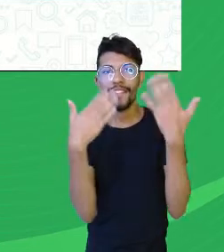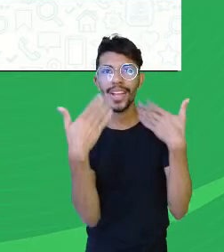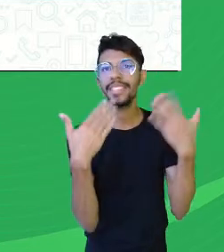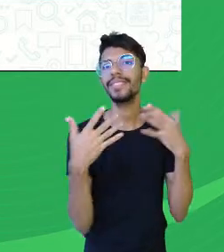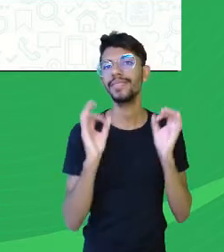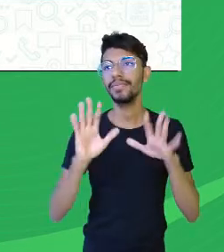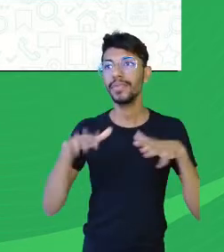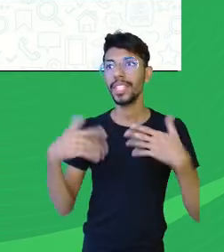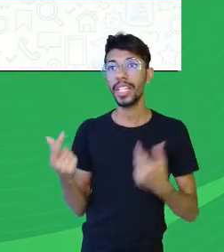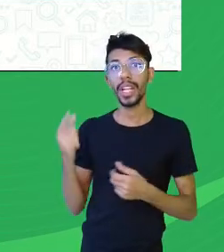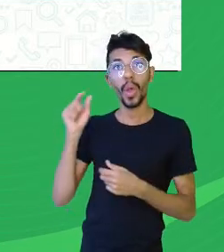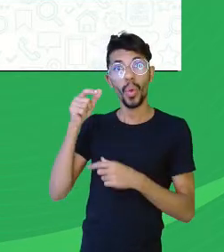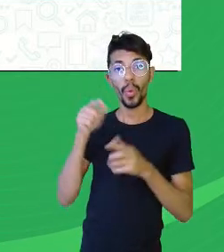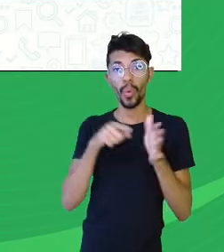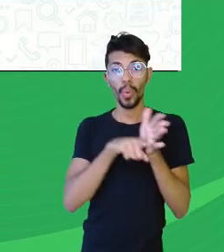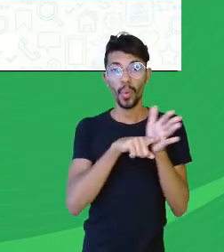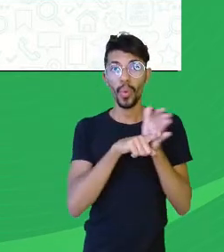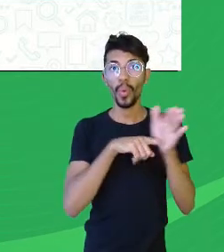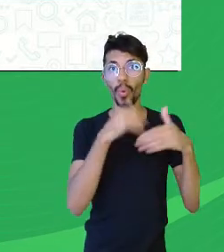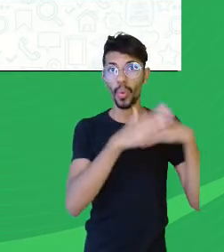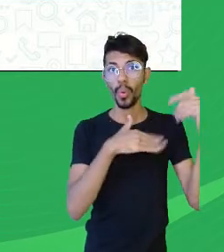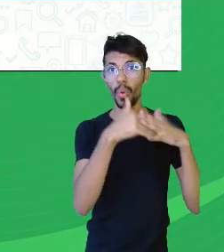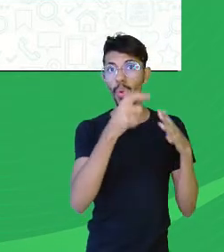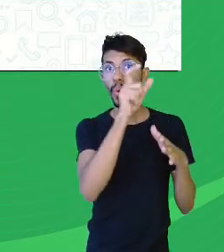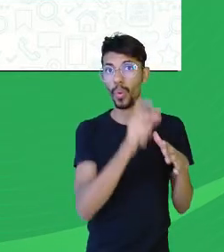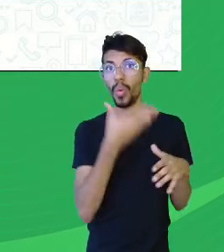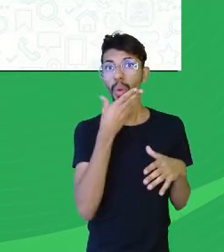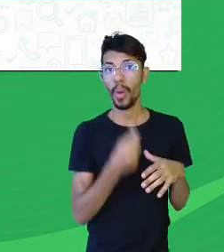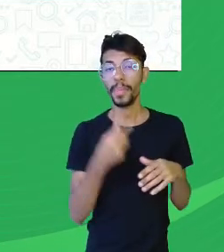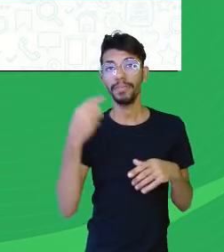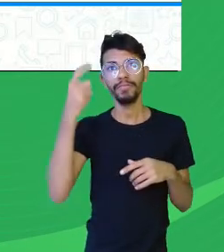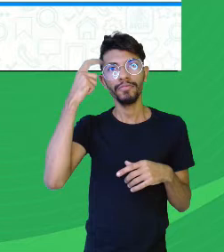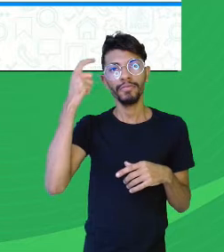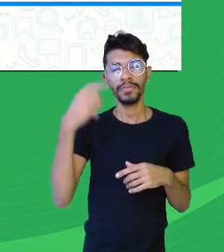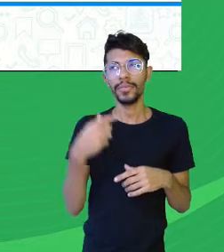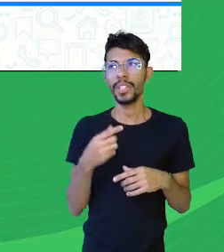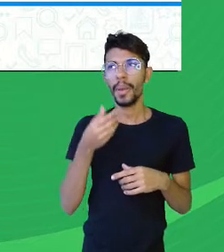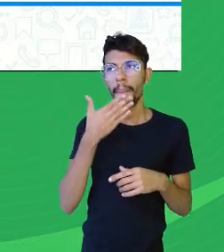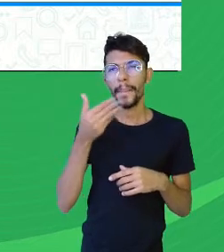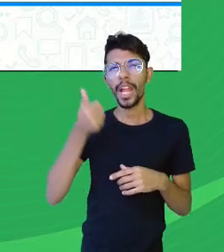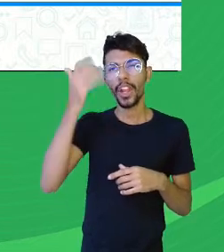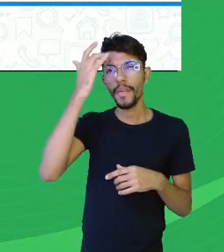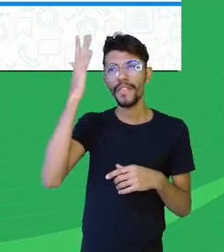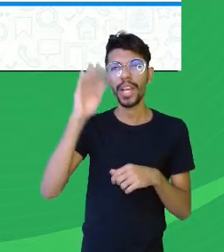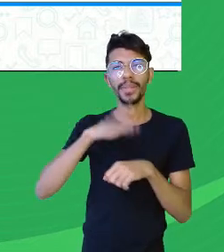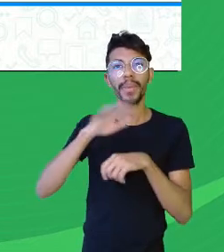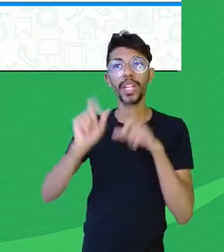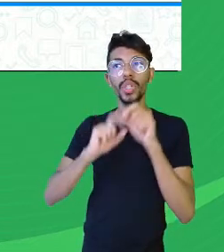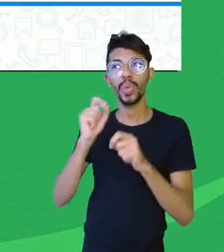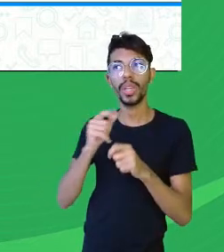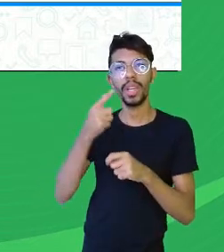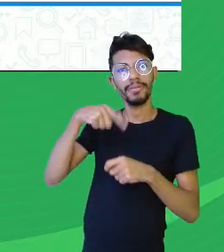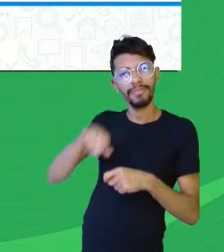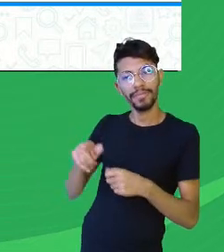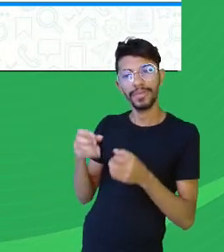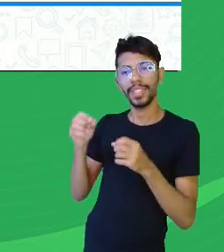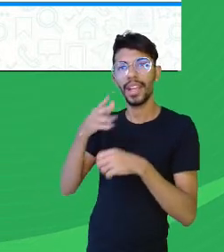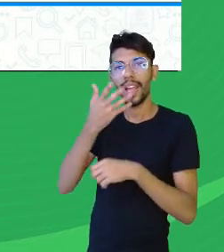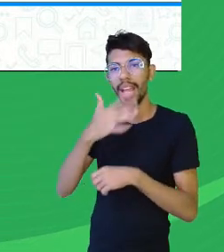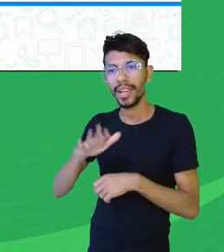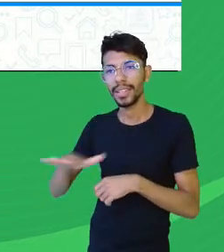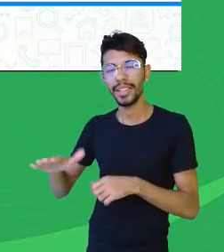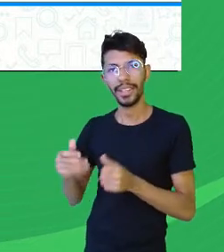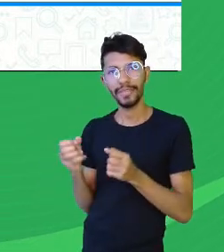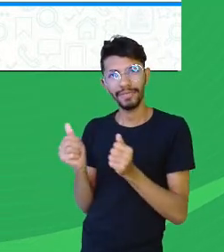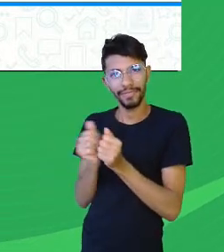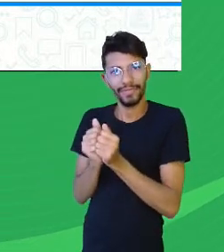das crianças. E ele teve uma ideia. Ele pegou uma cesta de doces, e colocou